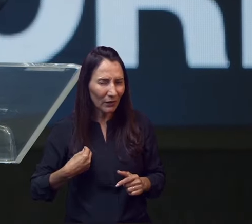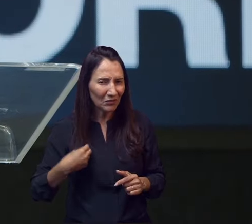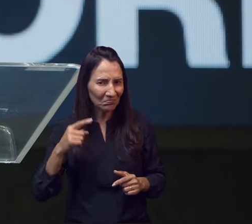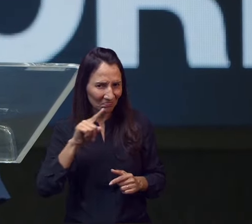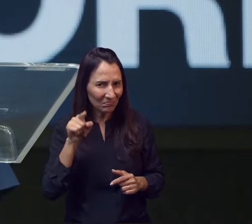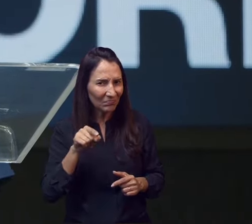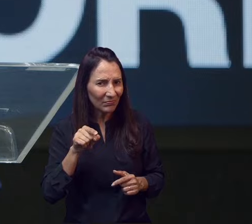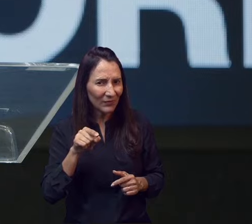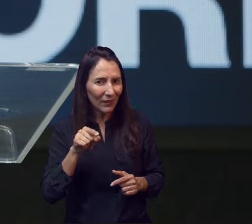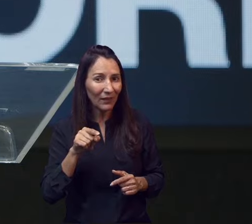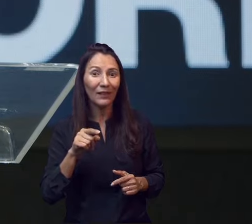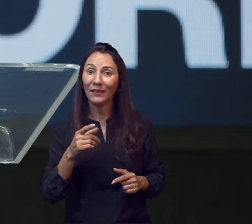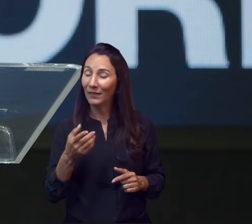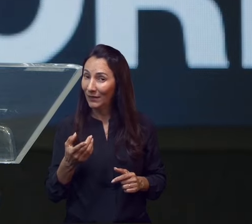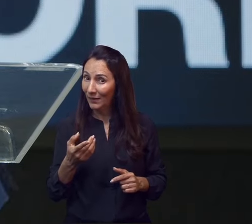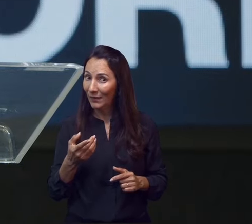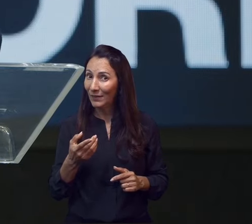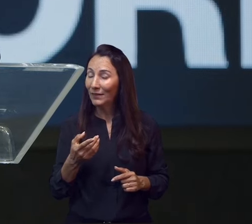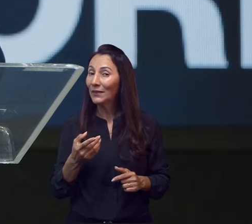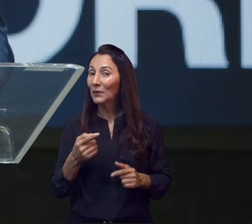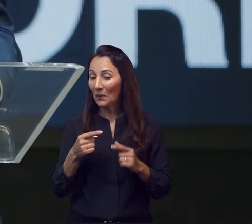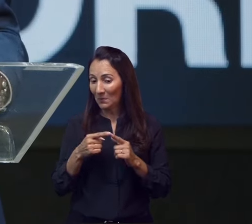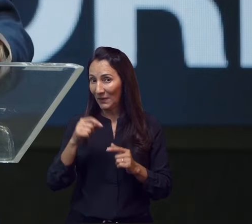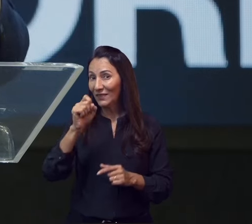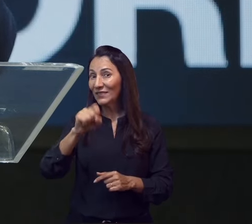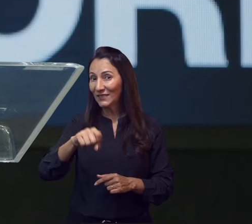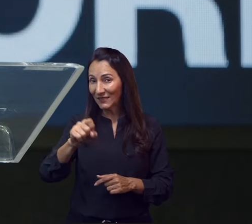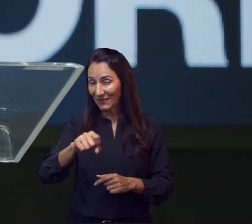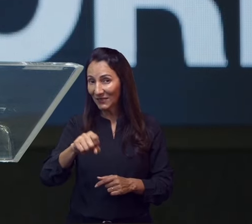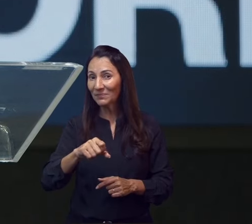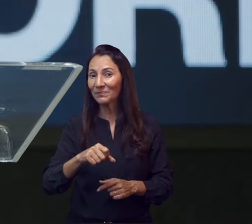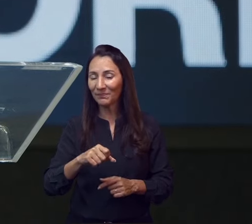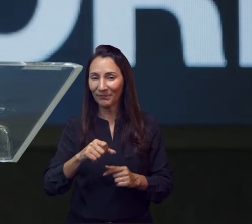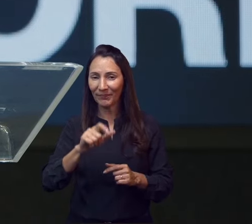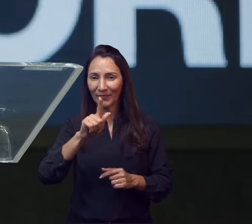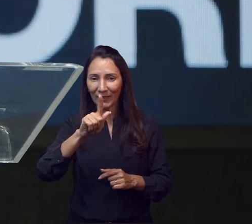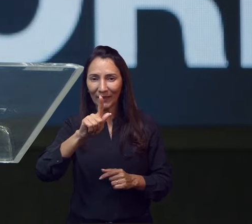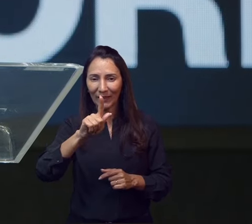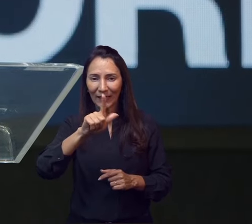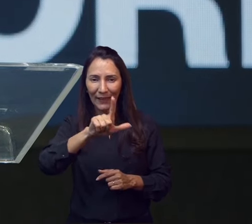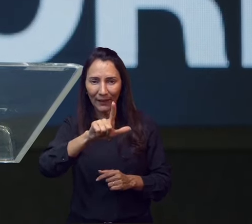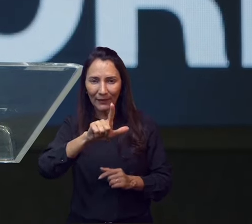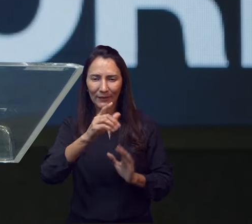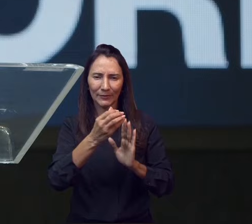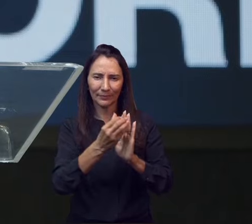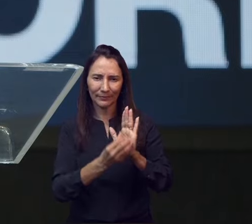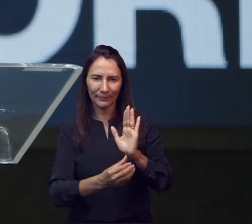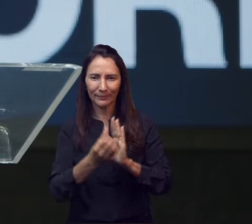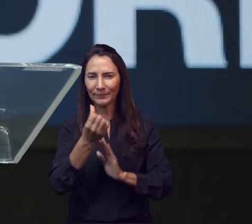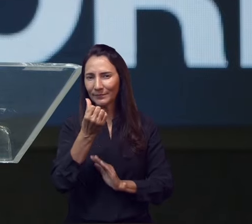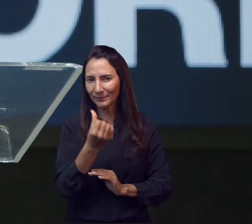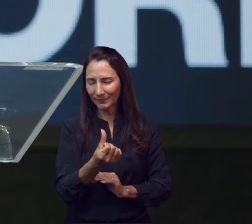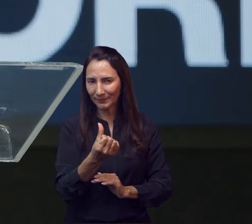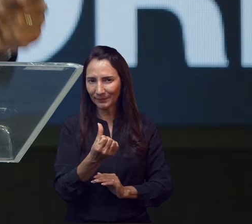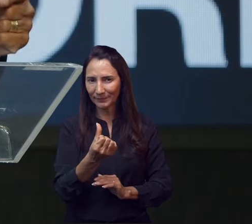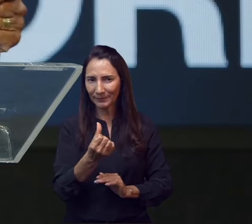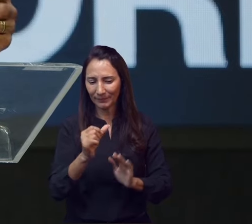que eu tenho absoluta certeza que tem Gálatas Capítulo 6